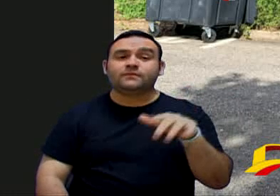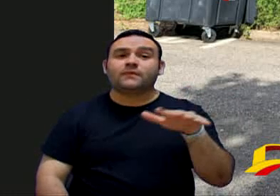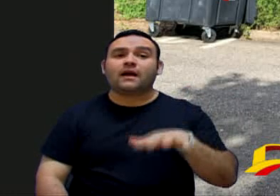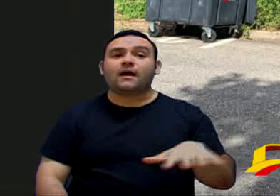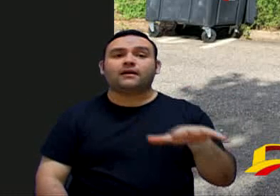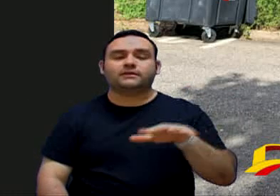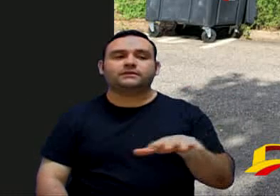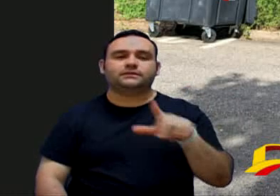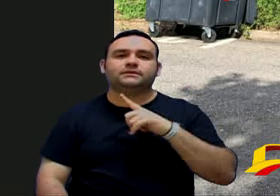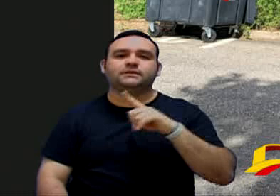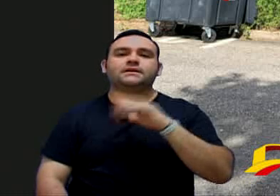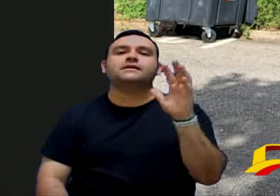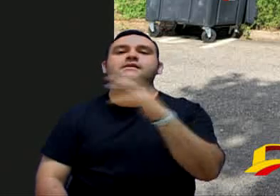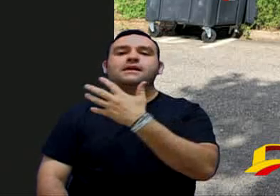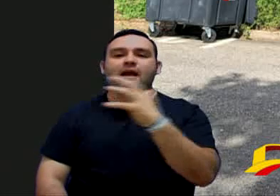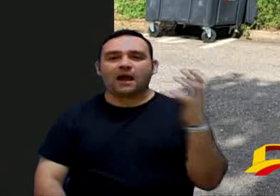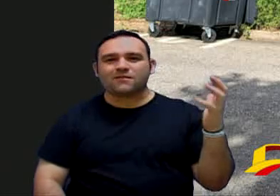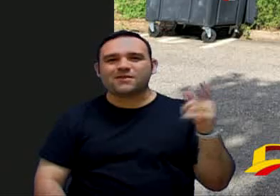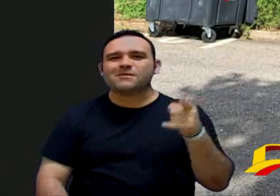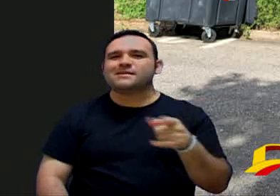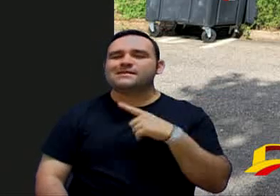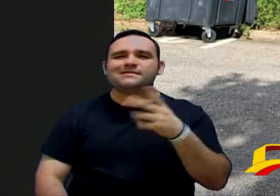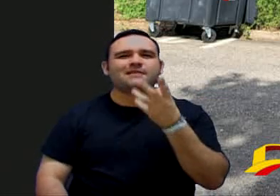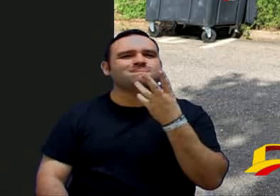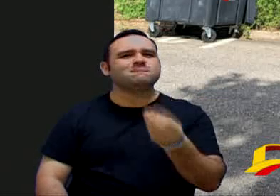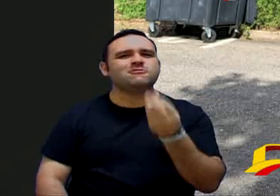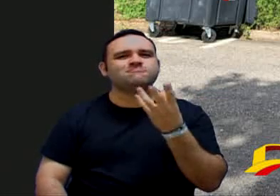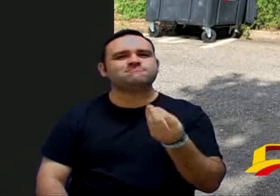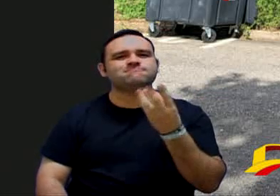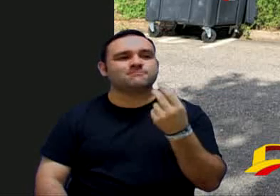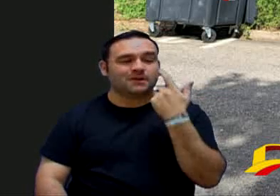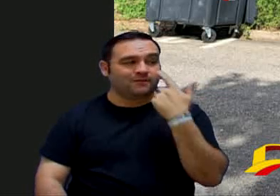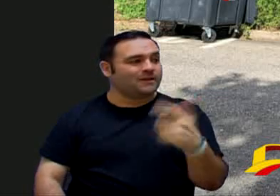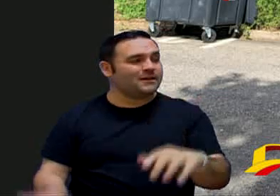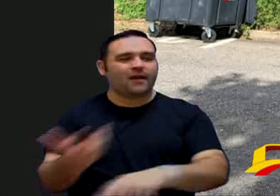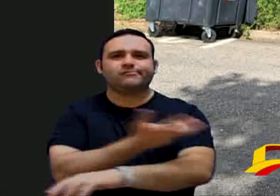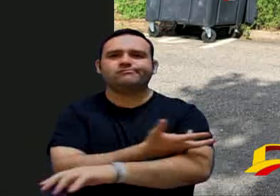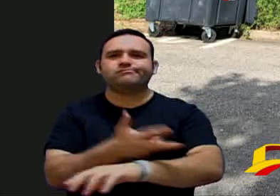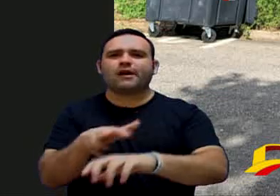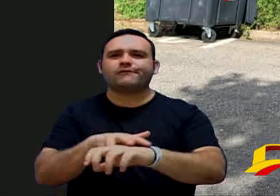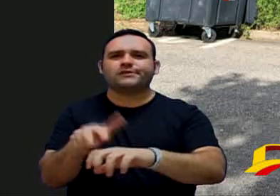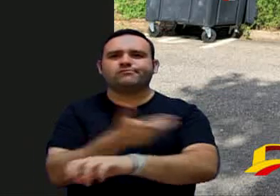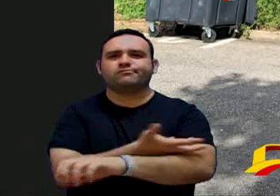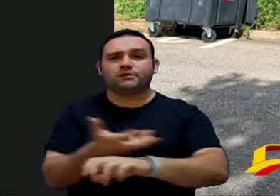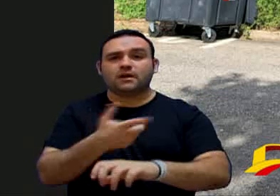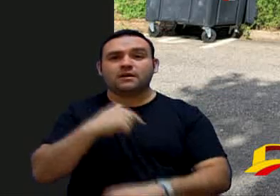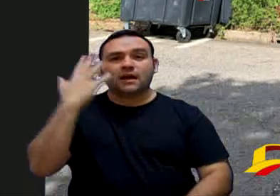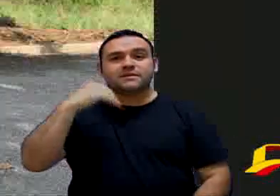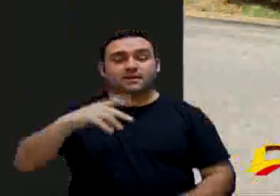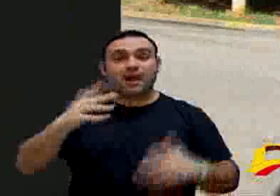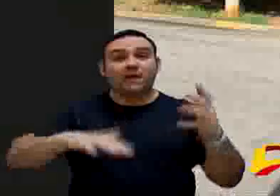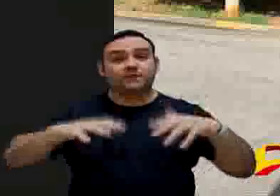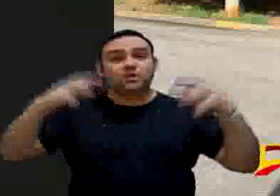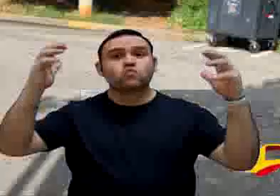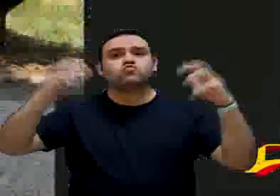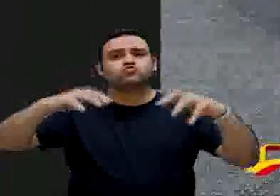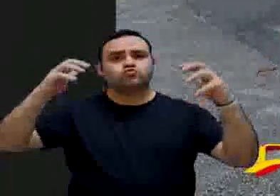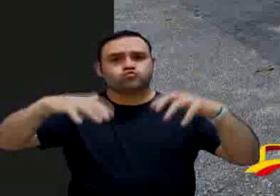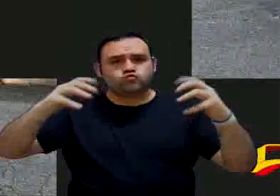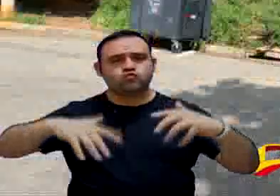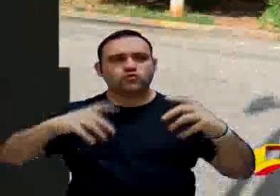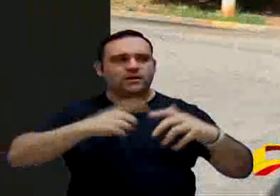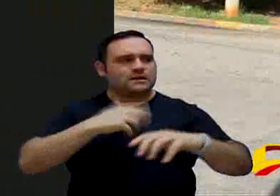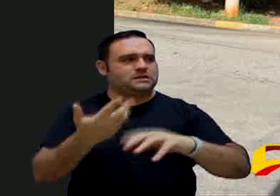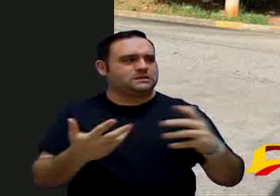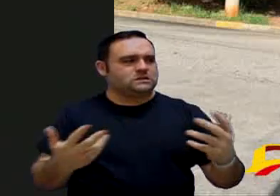uma área que tem árvores mas tá muito cheia vereadora olha de mato a gente sabe que no tempo de chuva cresce